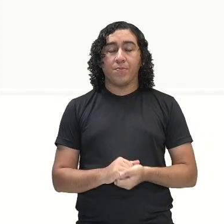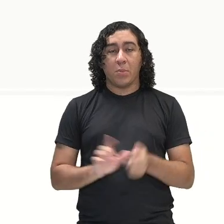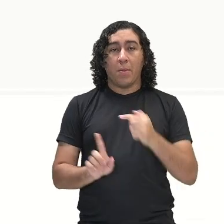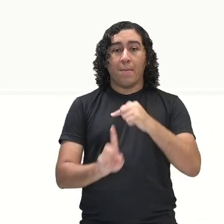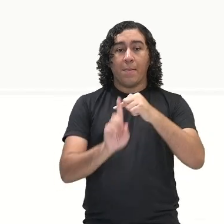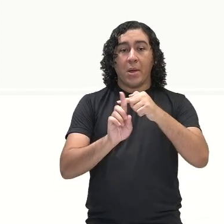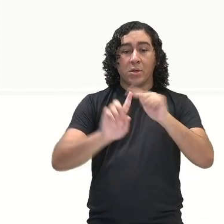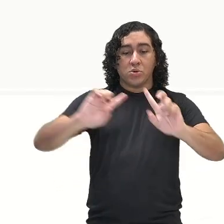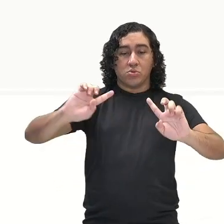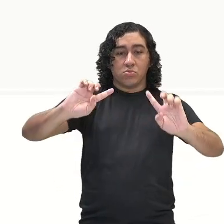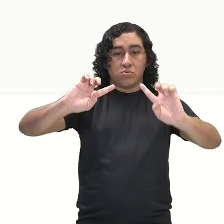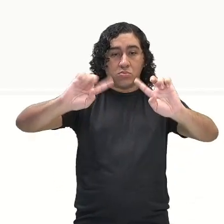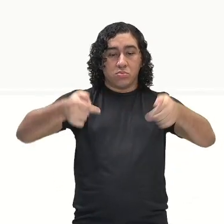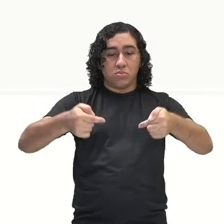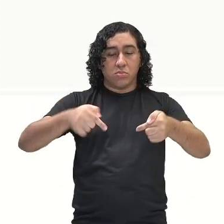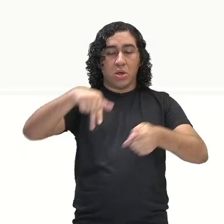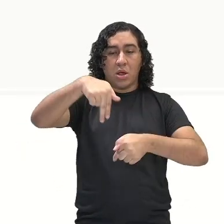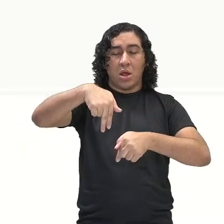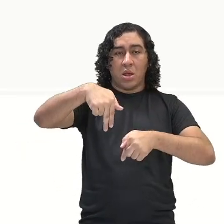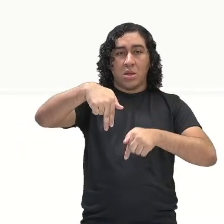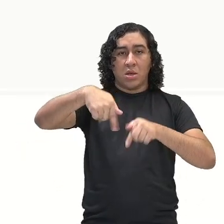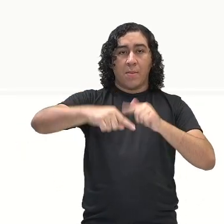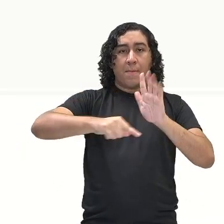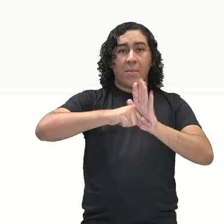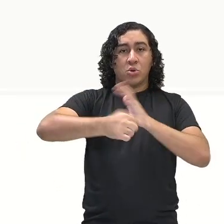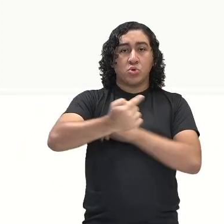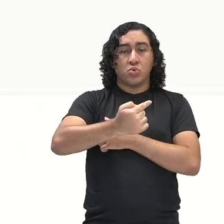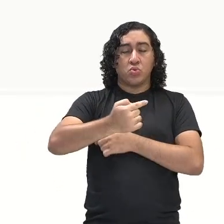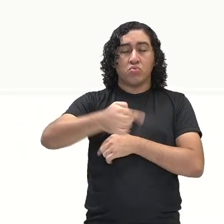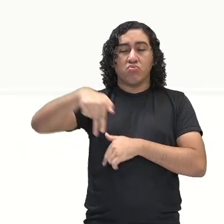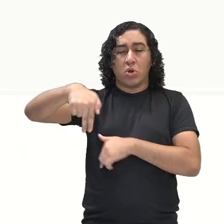Mais n menos 1.